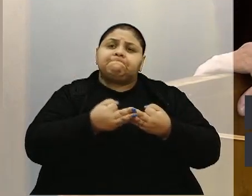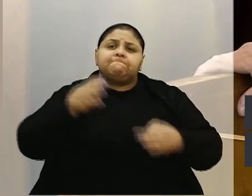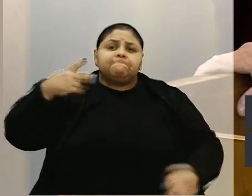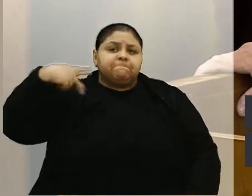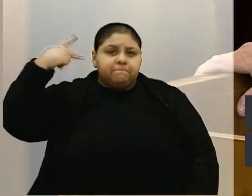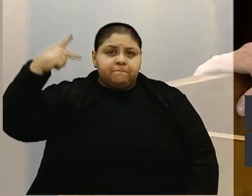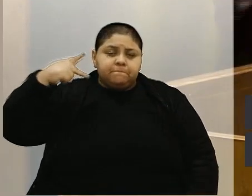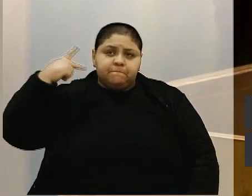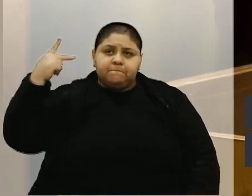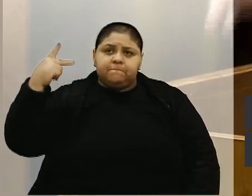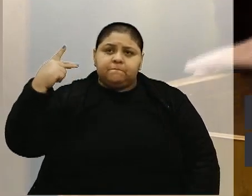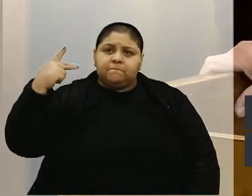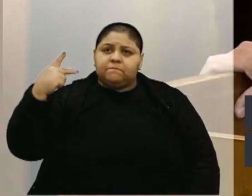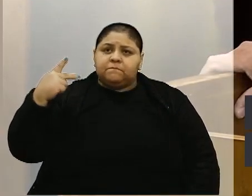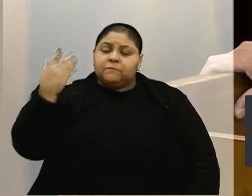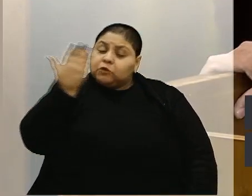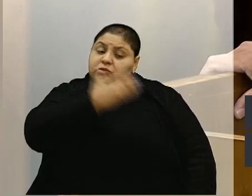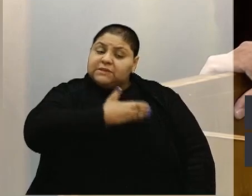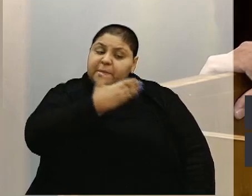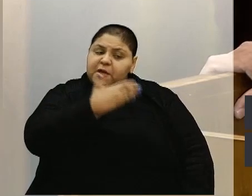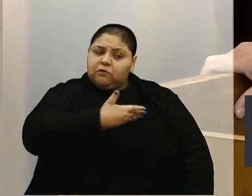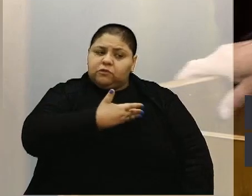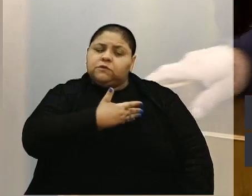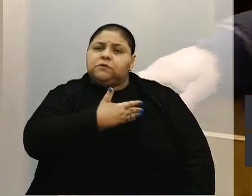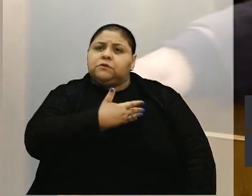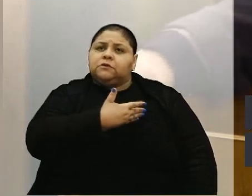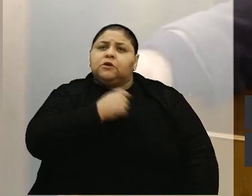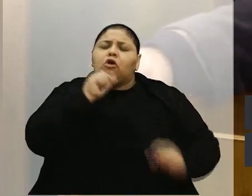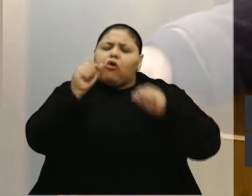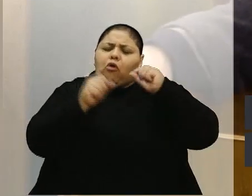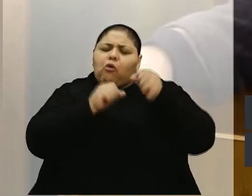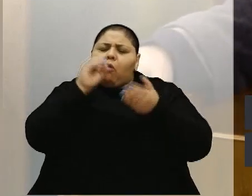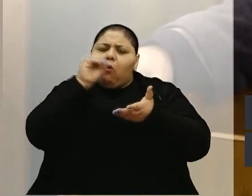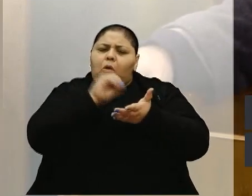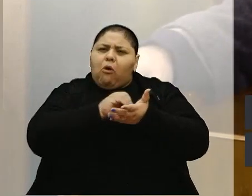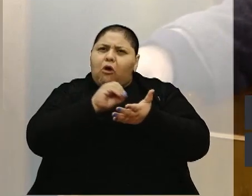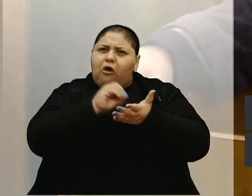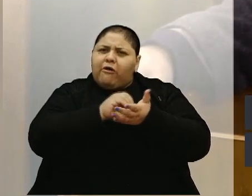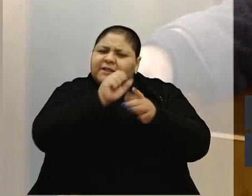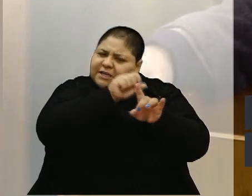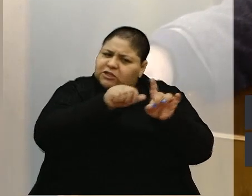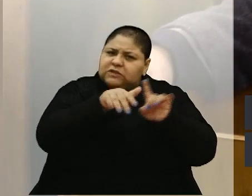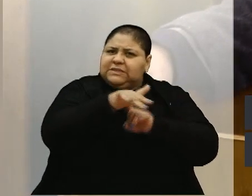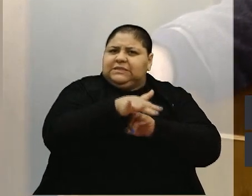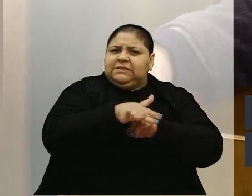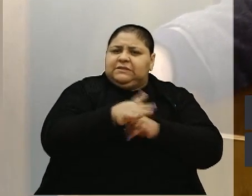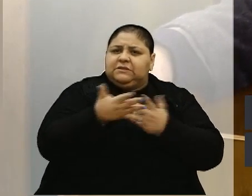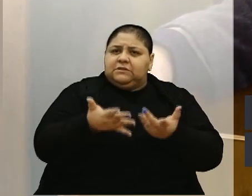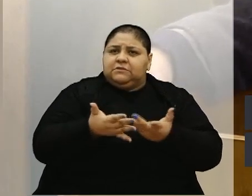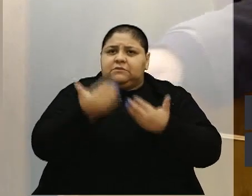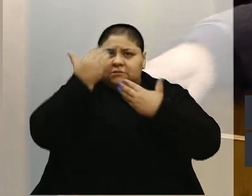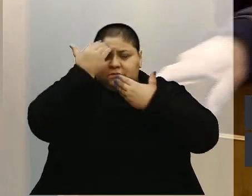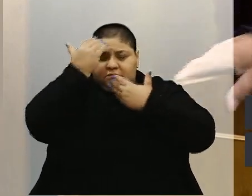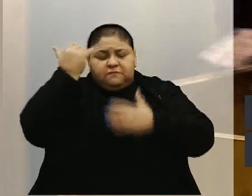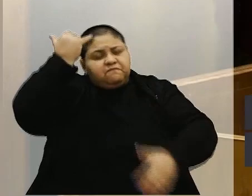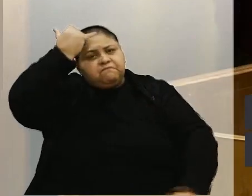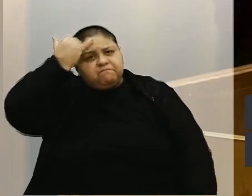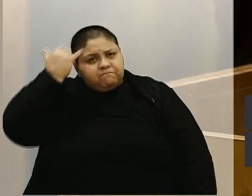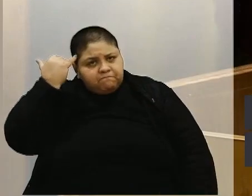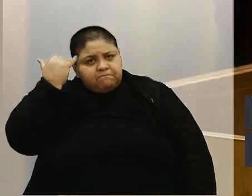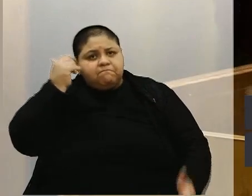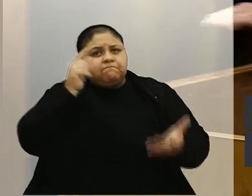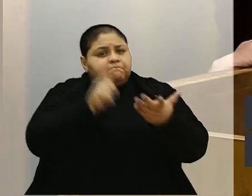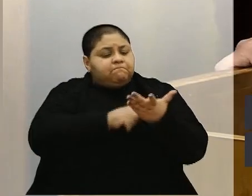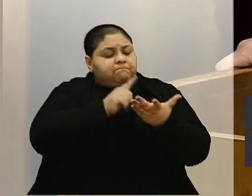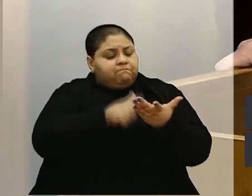políticos, entre os amigos, como faz falta entre as sociedades. Obrigado, José D'Ambrosio, pelo livro